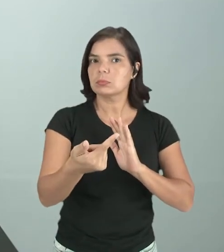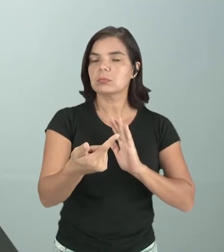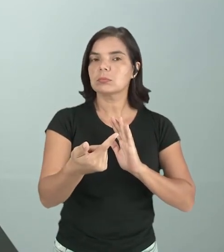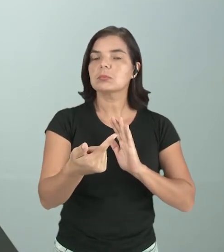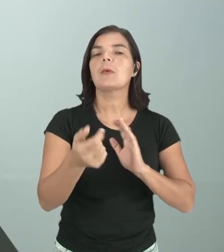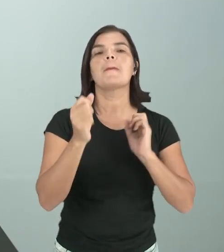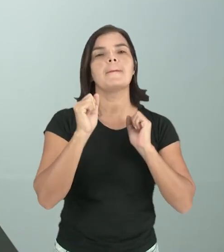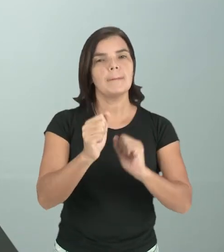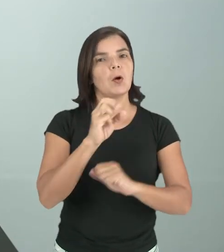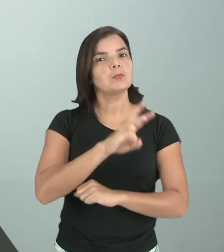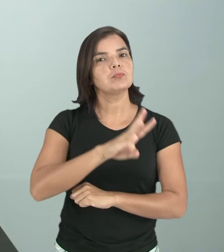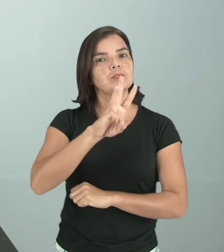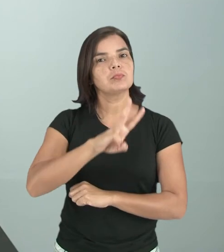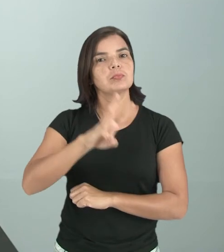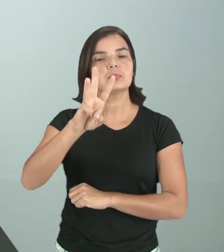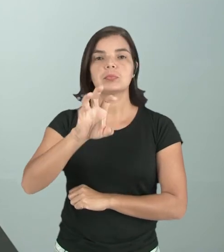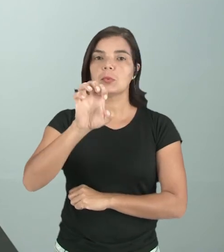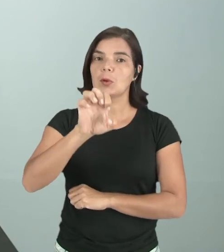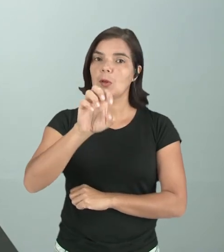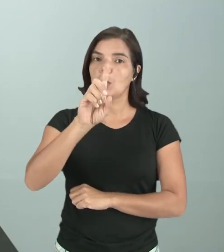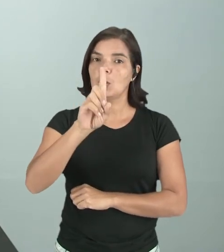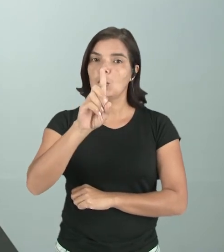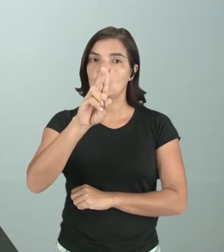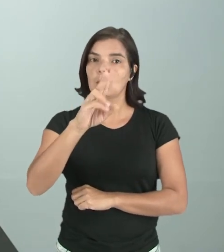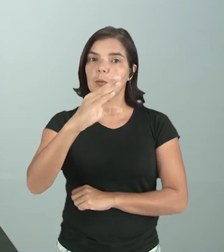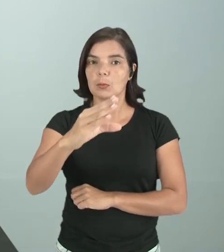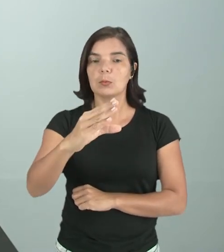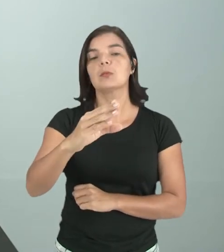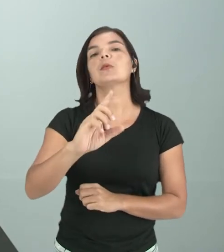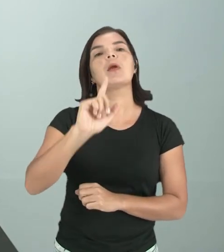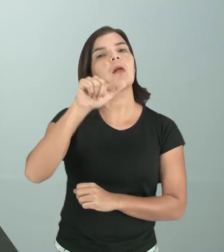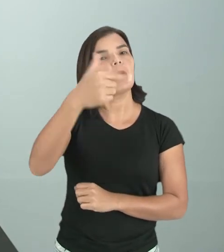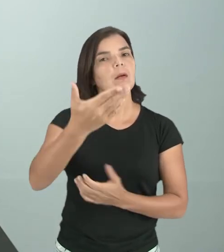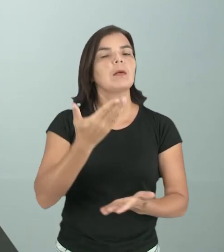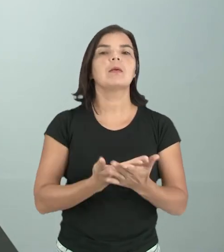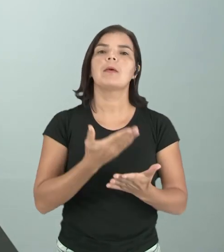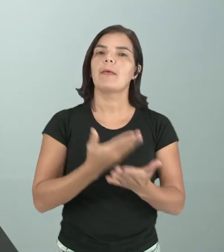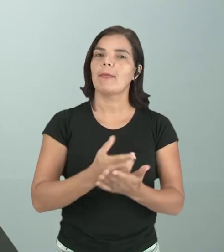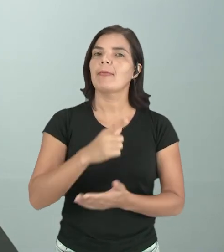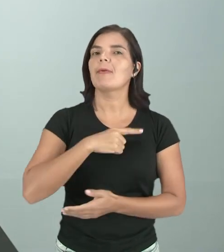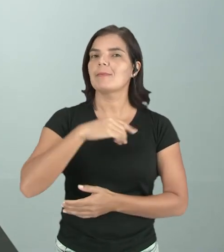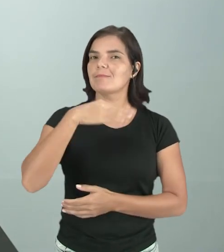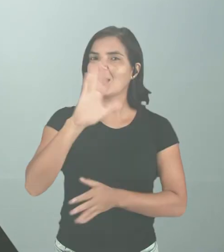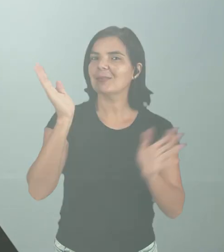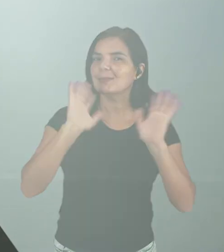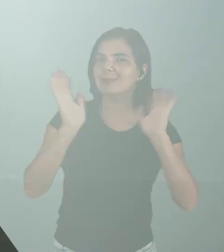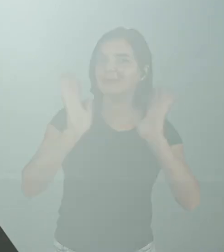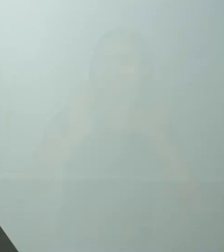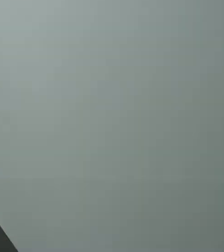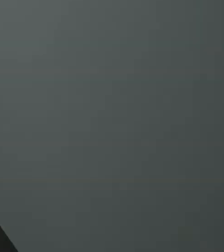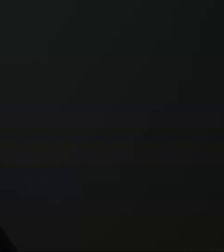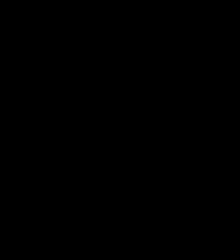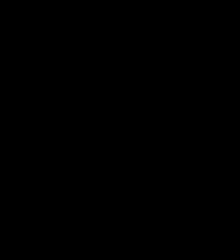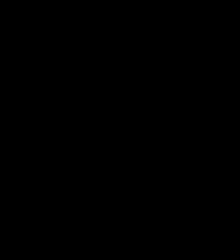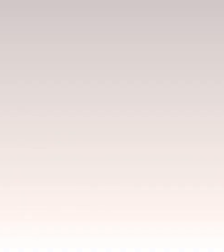outros, vocês podem acessar a plataforma Eduque. E na próxima aula tem mais. Tchau!